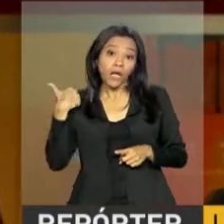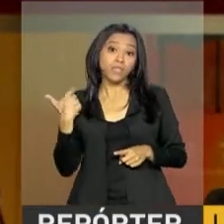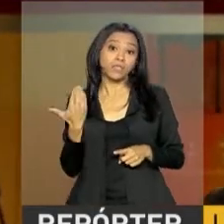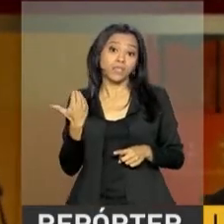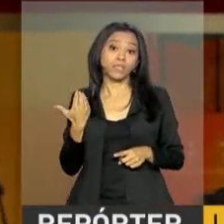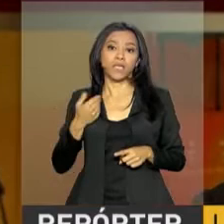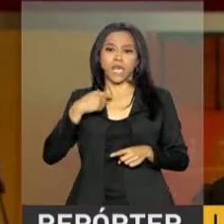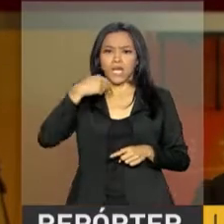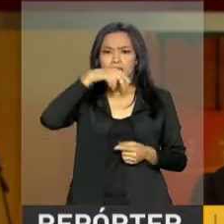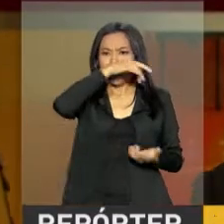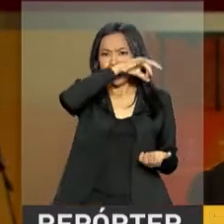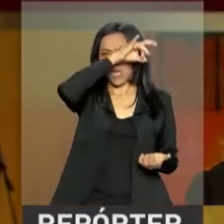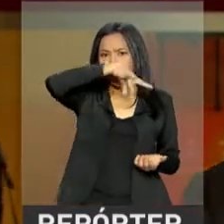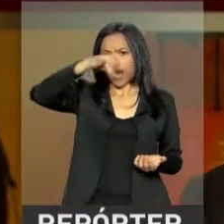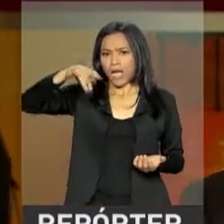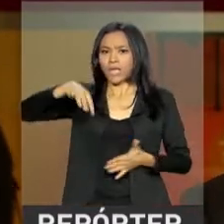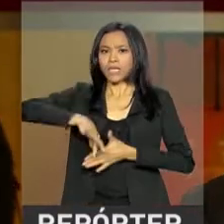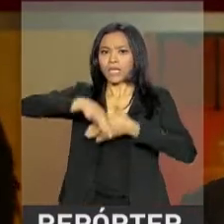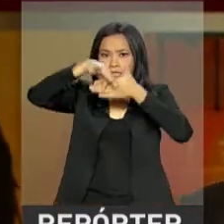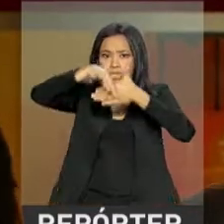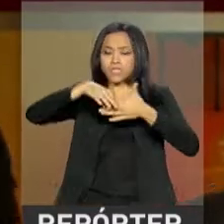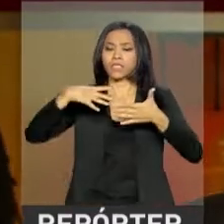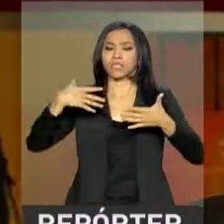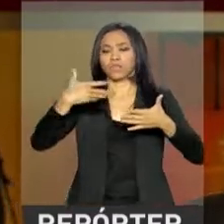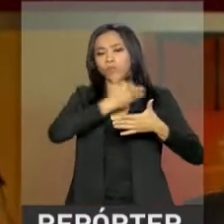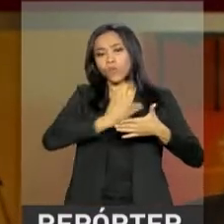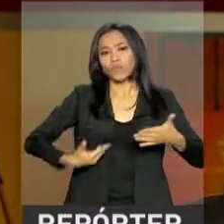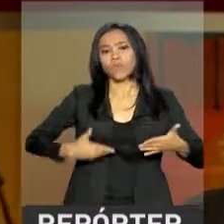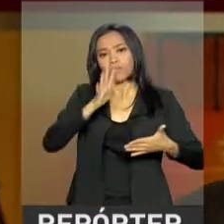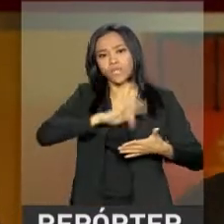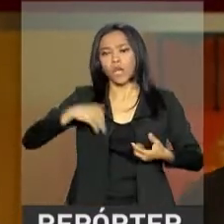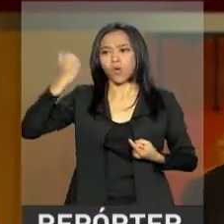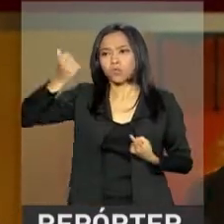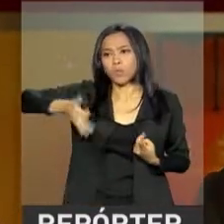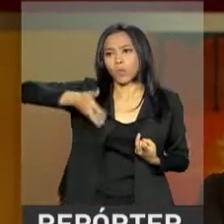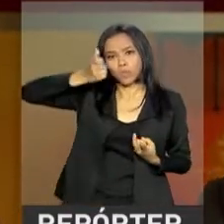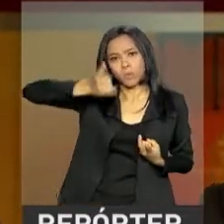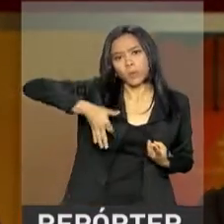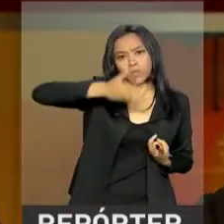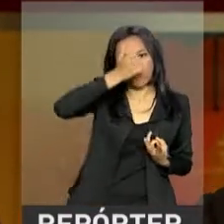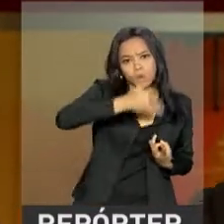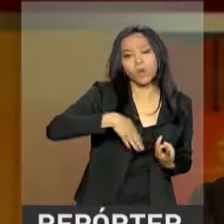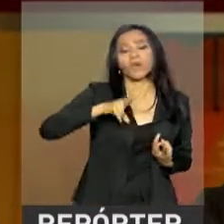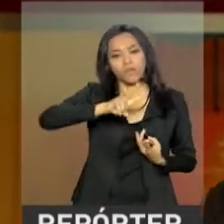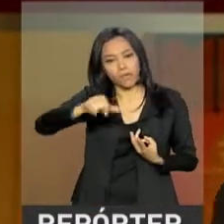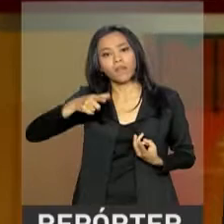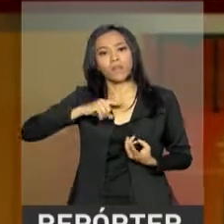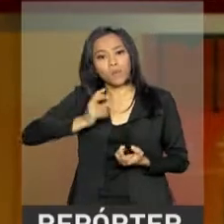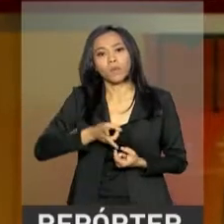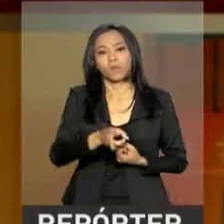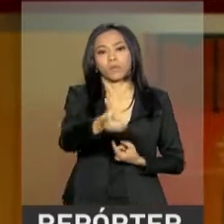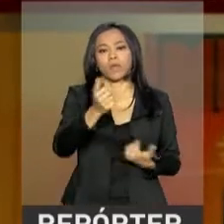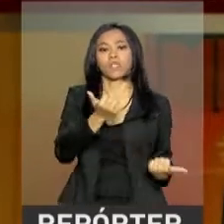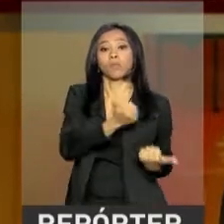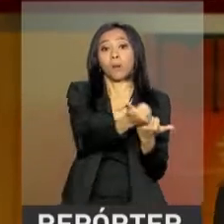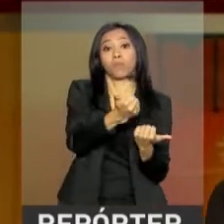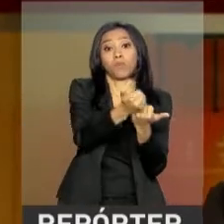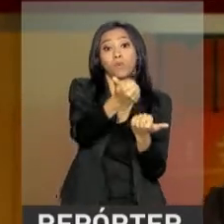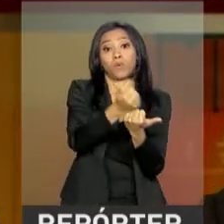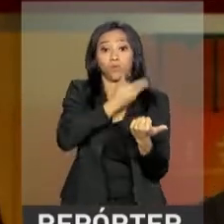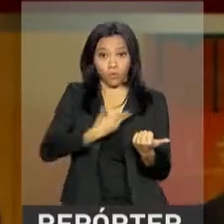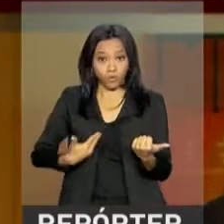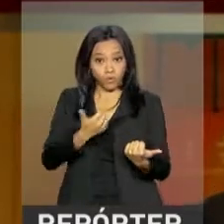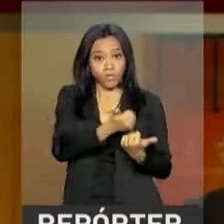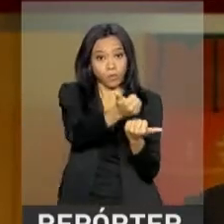pelas lideranças aqui do governo federal de que haverá um acompanhamento da efetividade desses serviços uma exigência do quadro de recursos